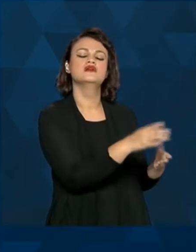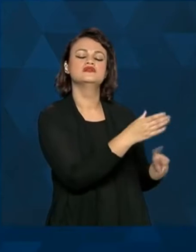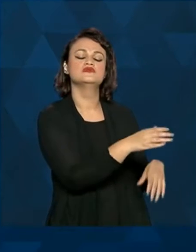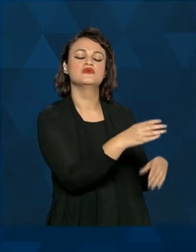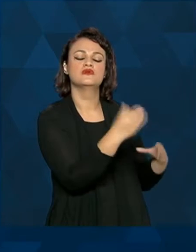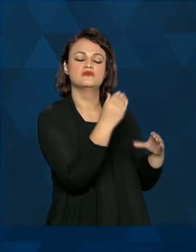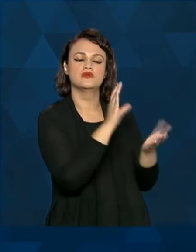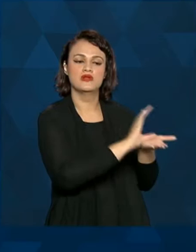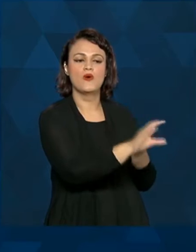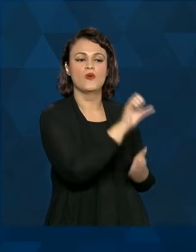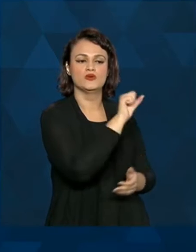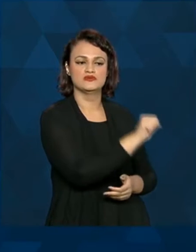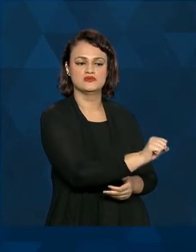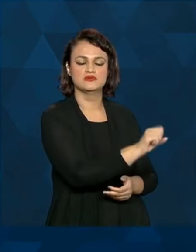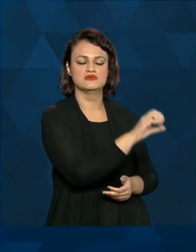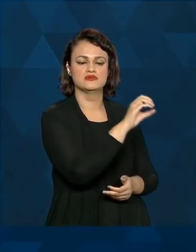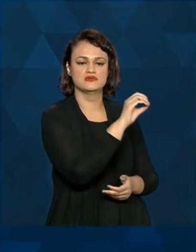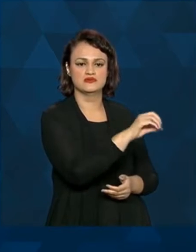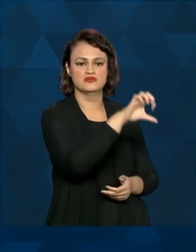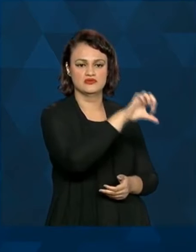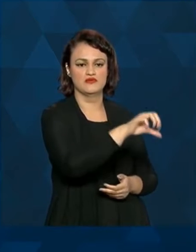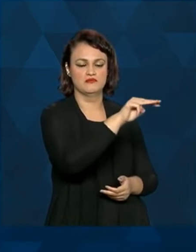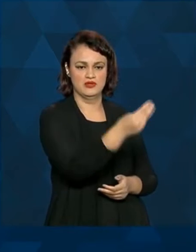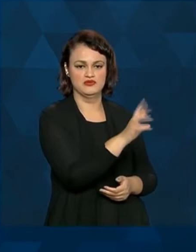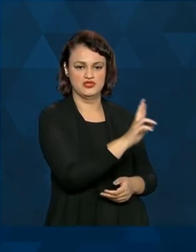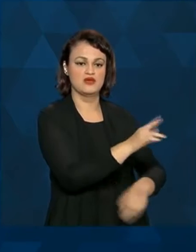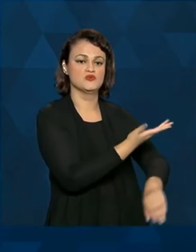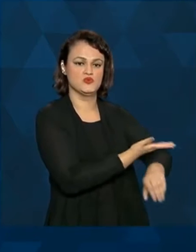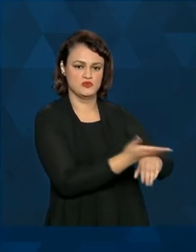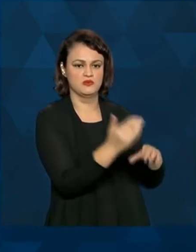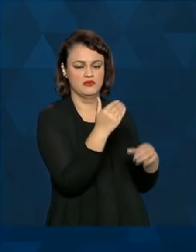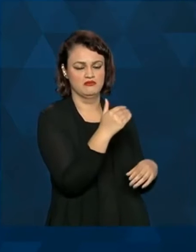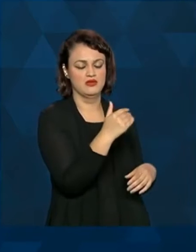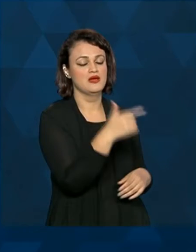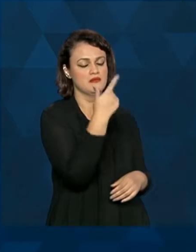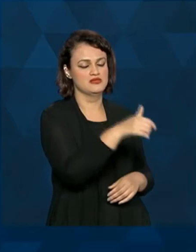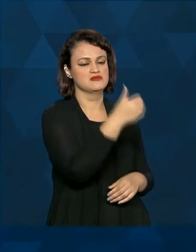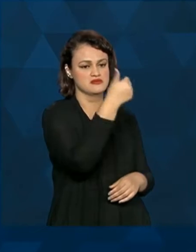809,8 milhões de reais como rotina,